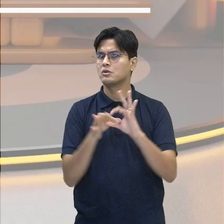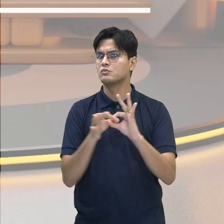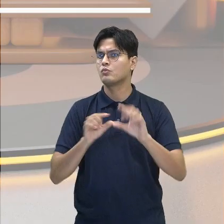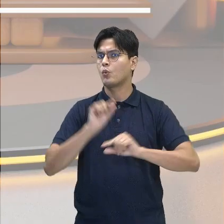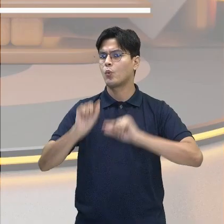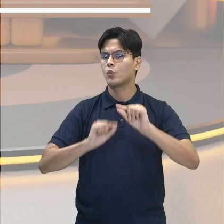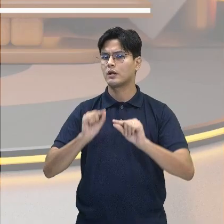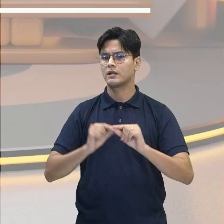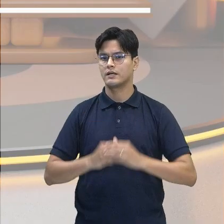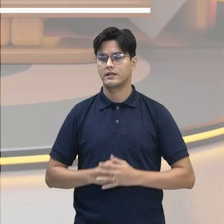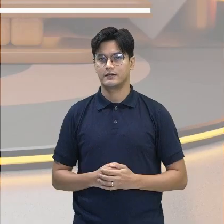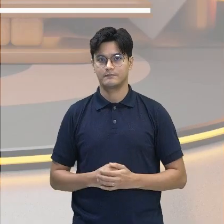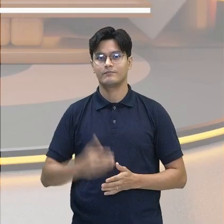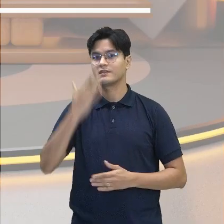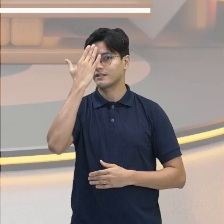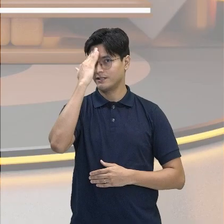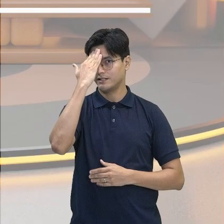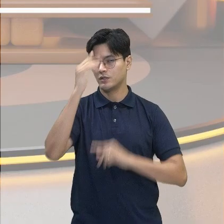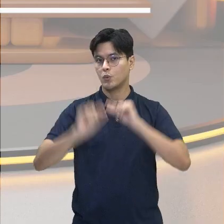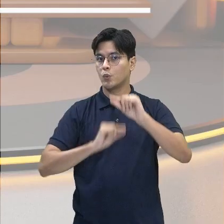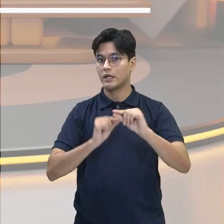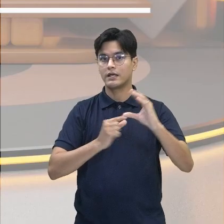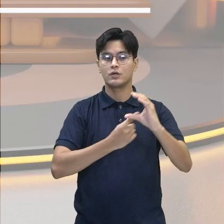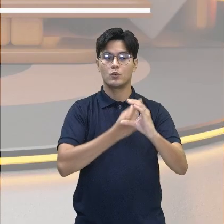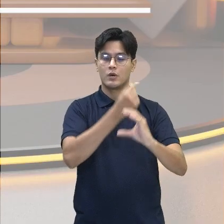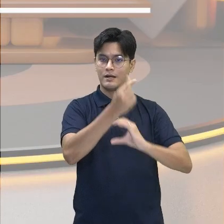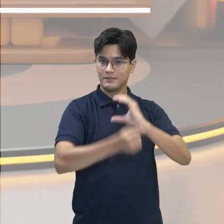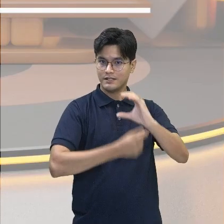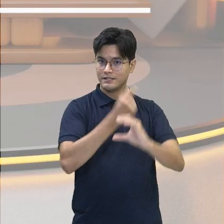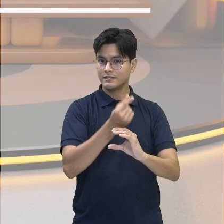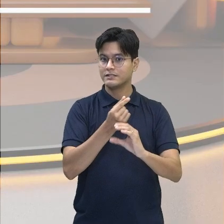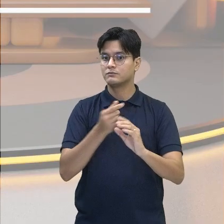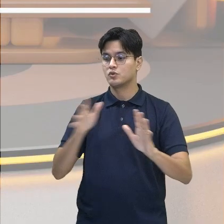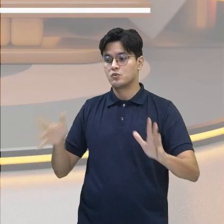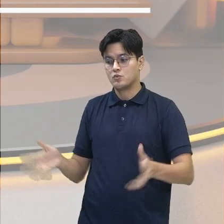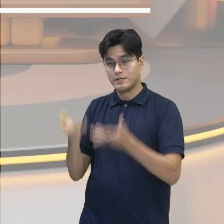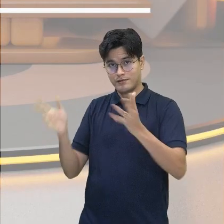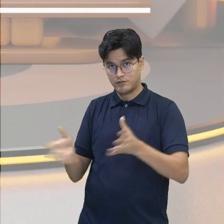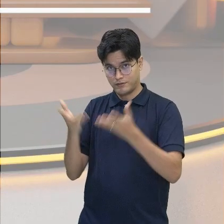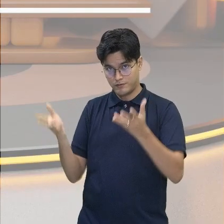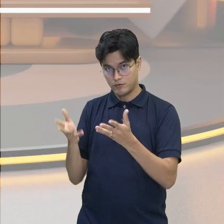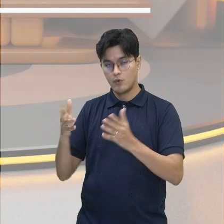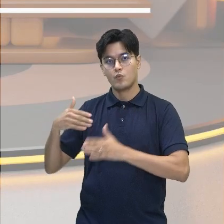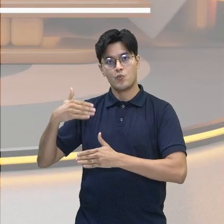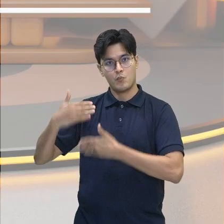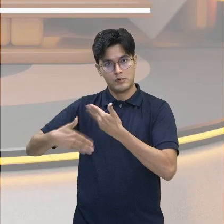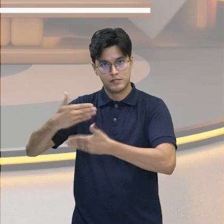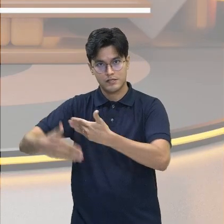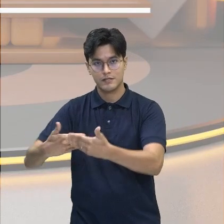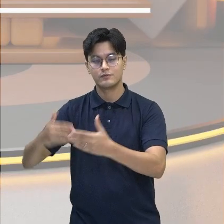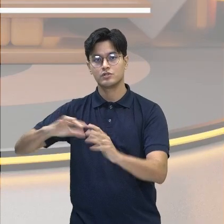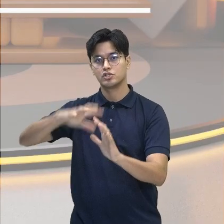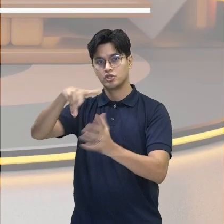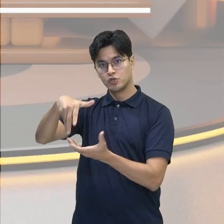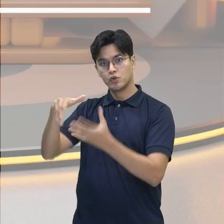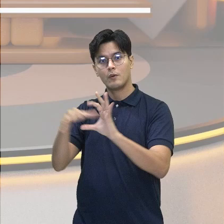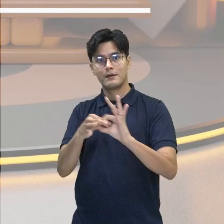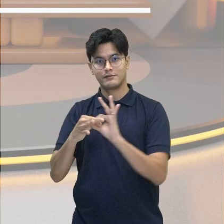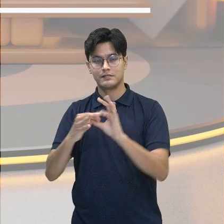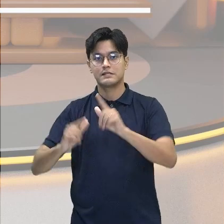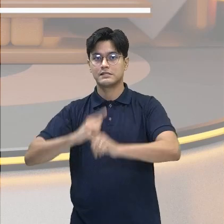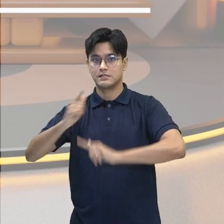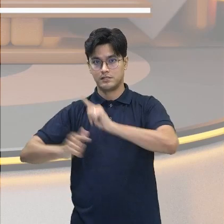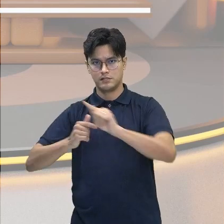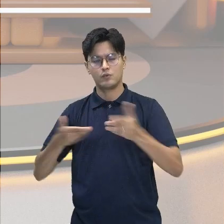capitalismo ele alavancou, ele intensificou esse processo de globalização que nós estamos a vivenciar e também